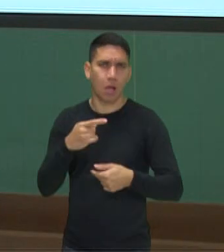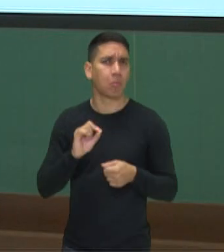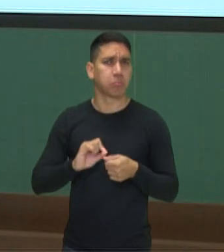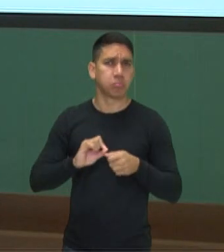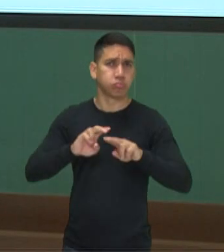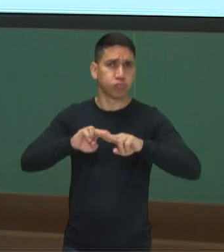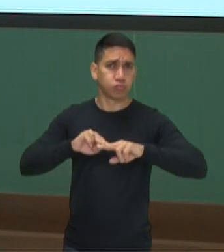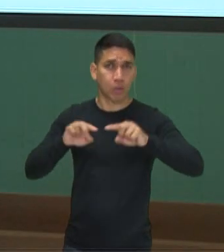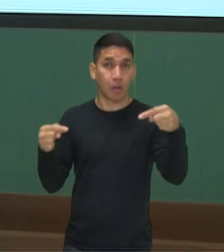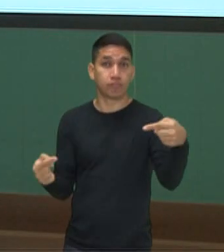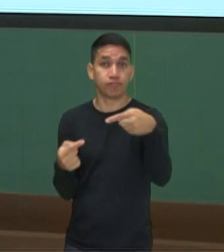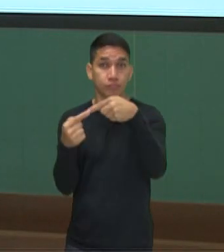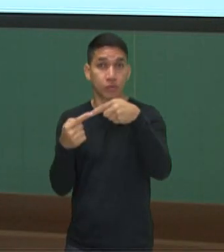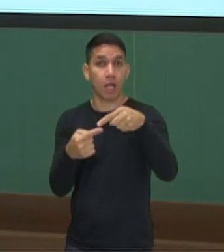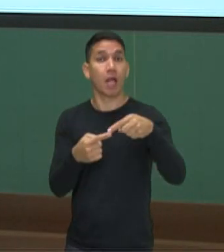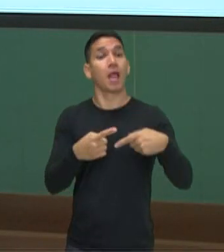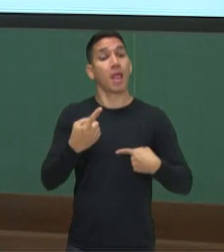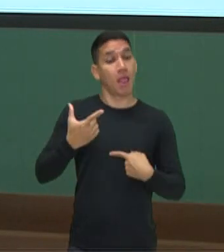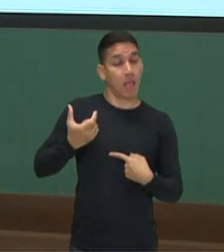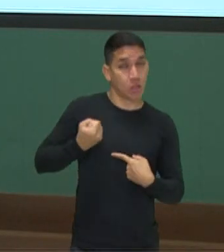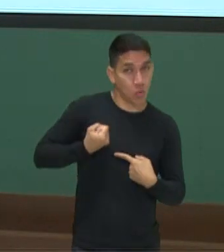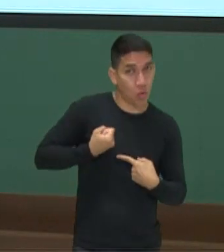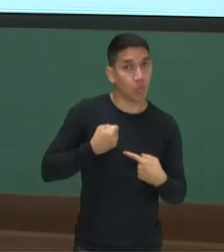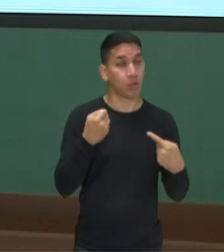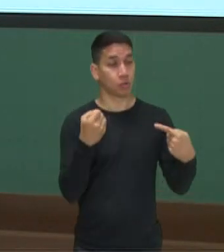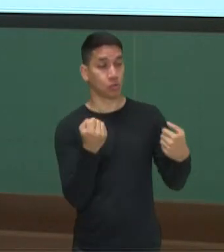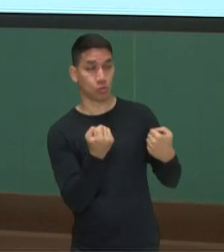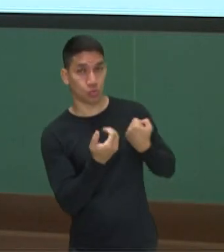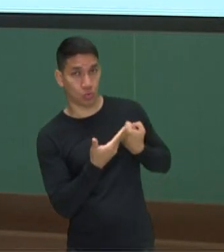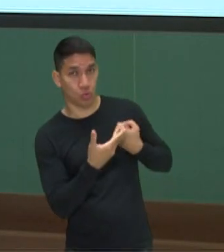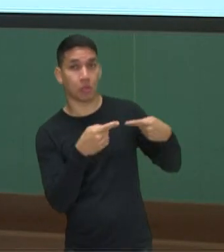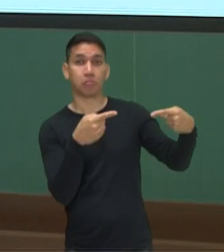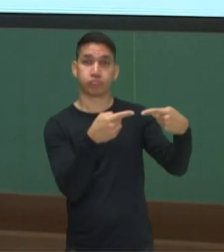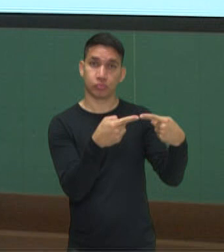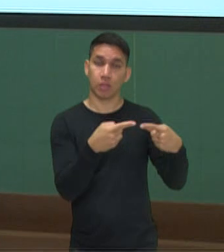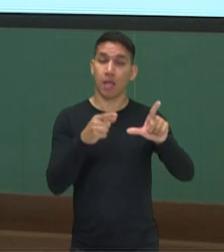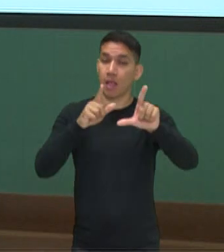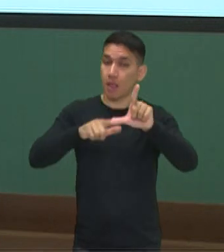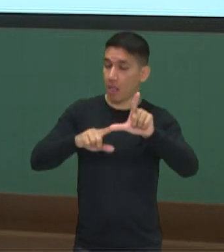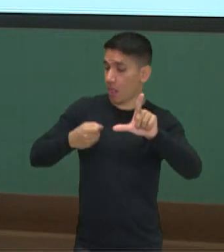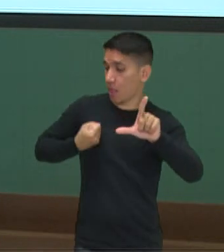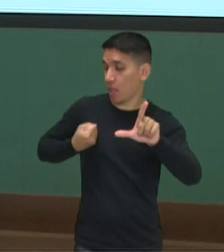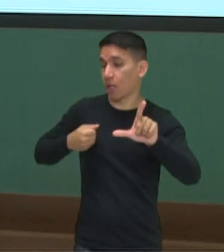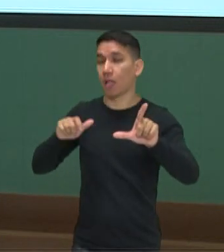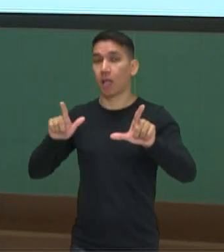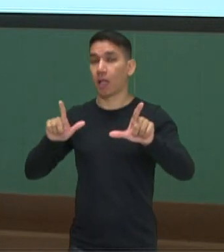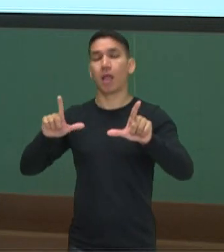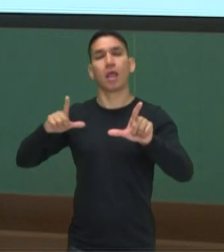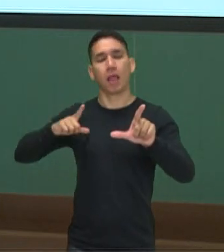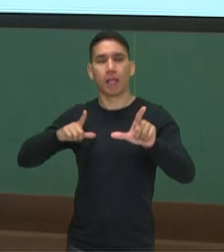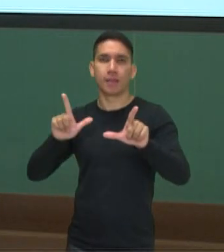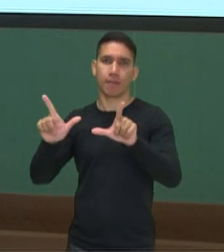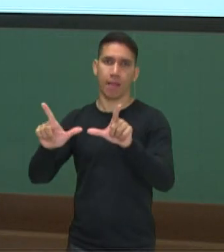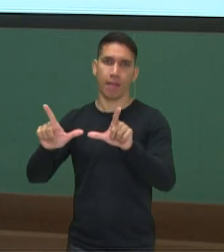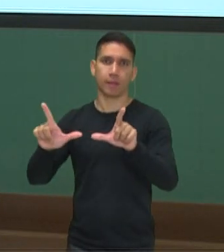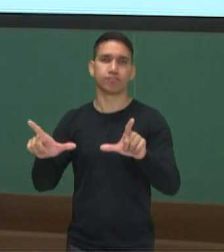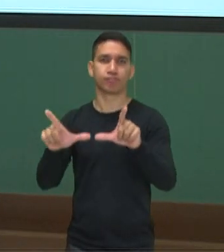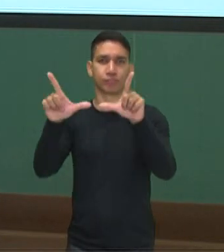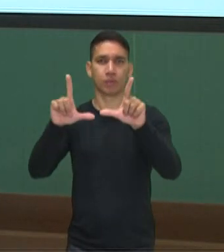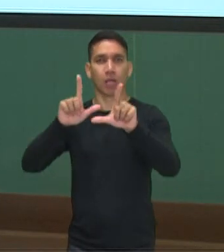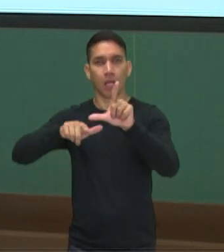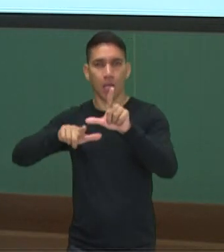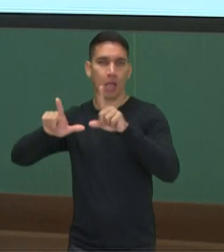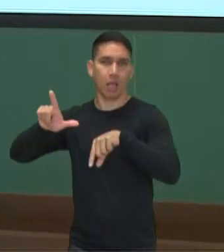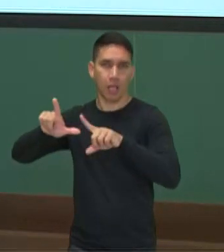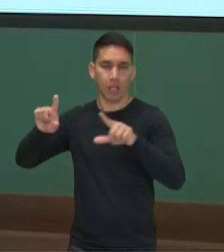por parte. Número com número, letras com letras. Menos 28 divididos